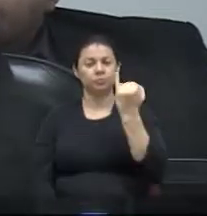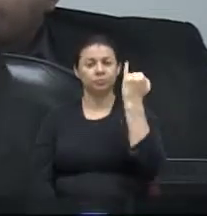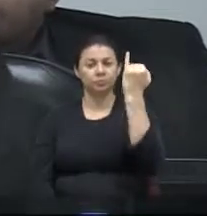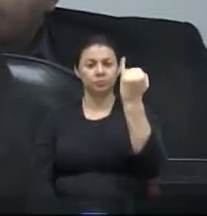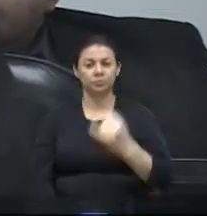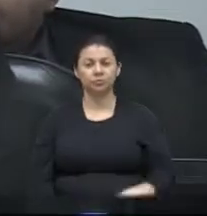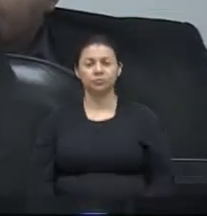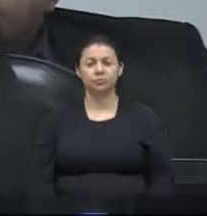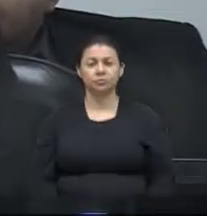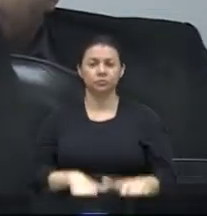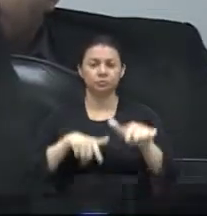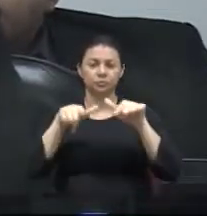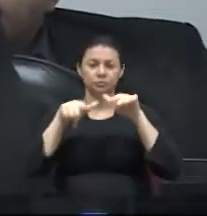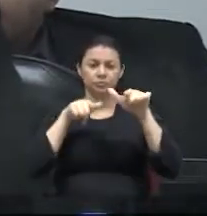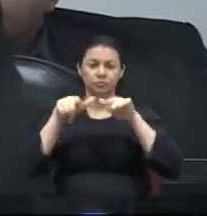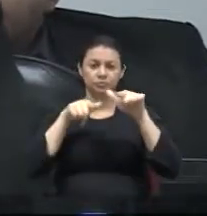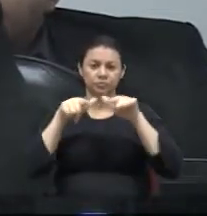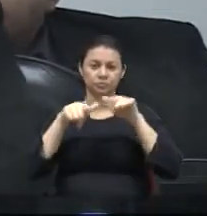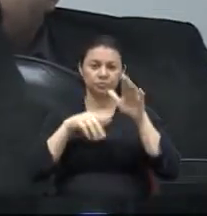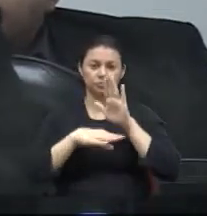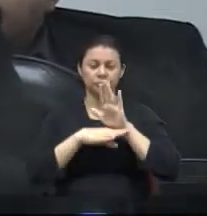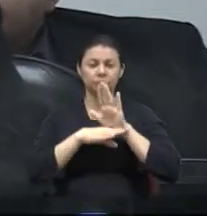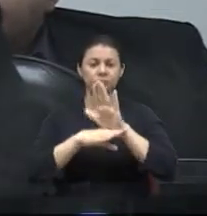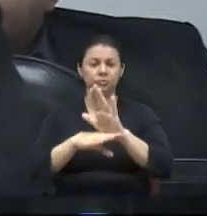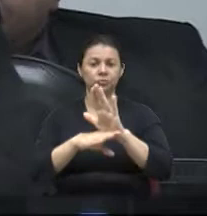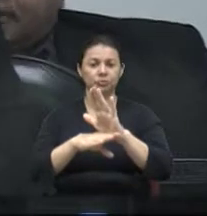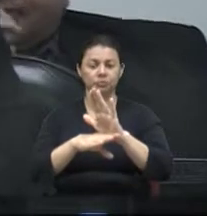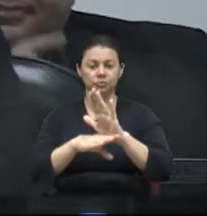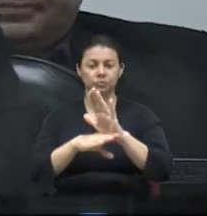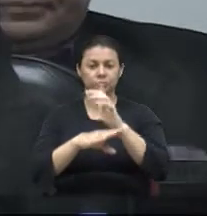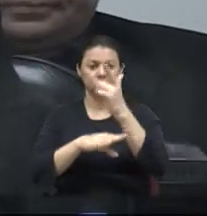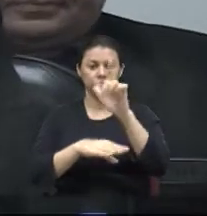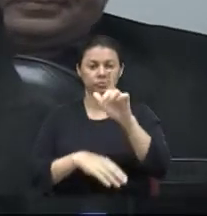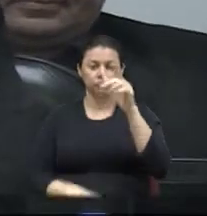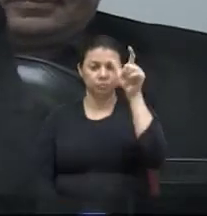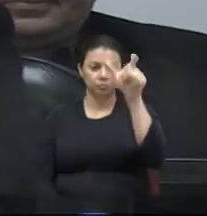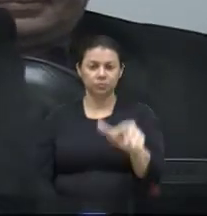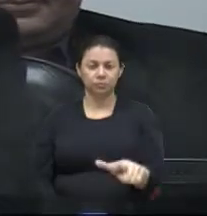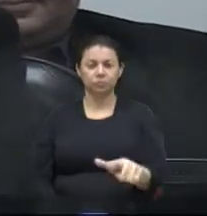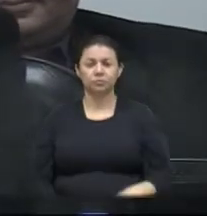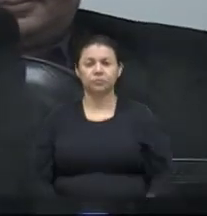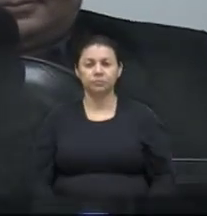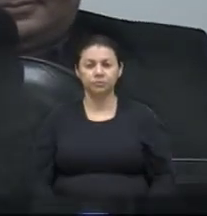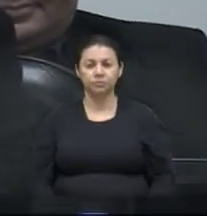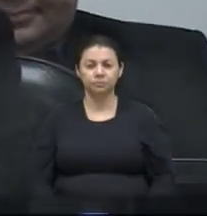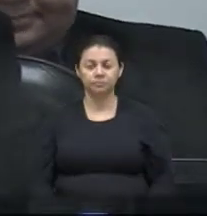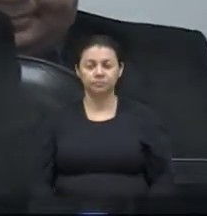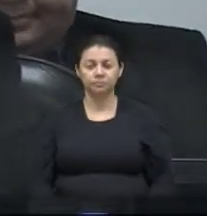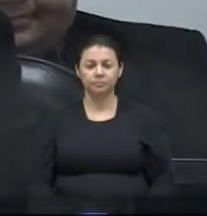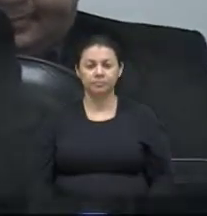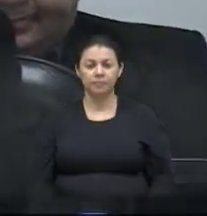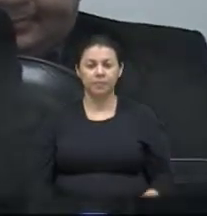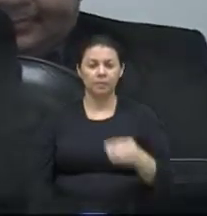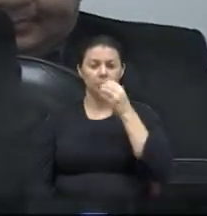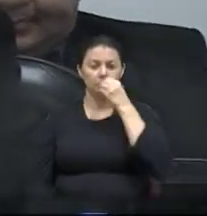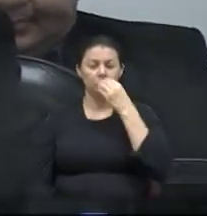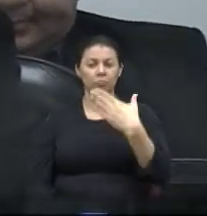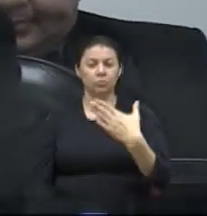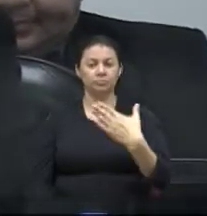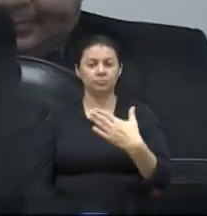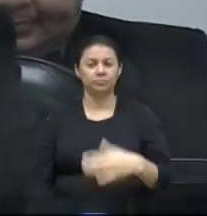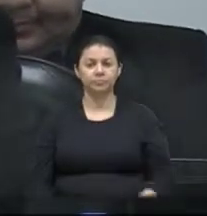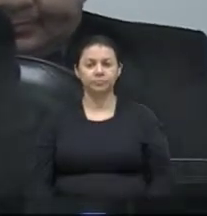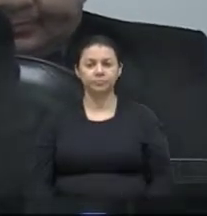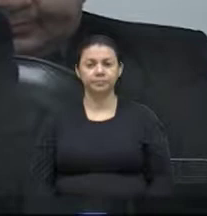que votará contrário mais que todos aqui também tem algo a falar de bom da igreja presbiteriana e